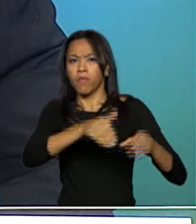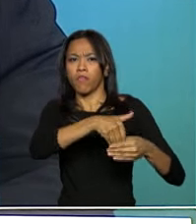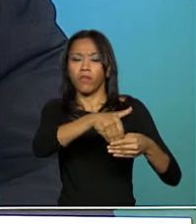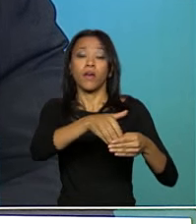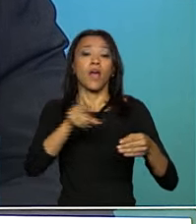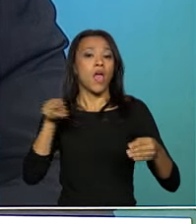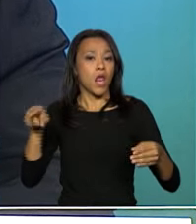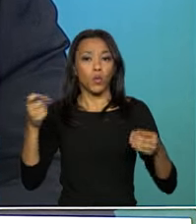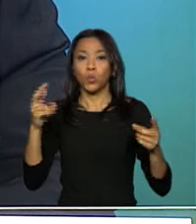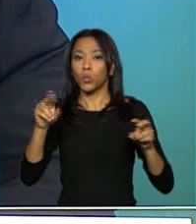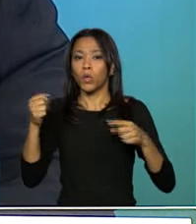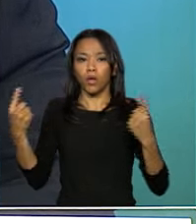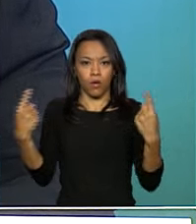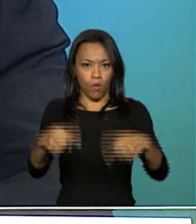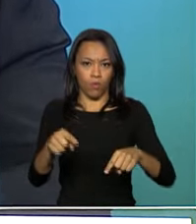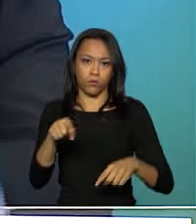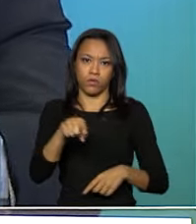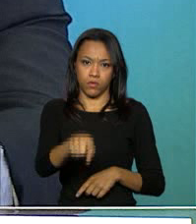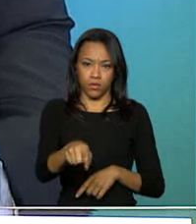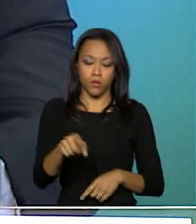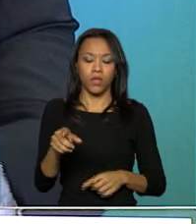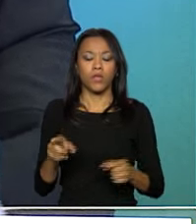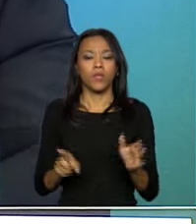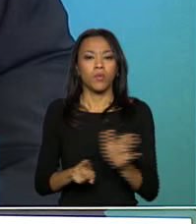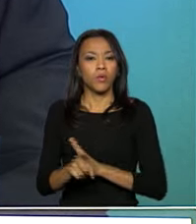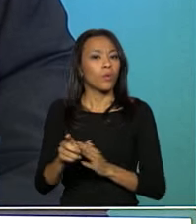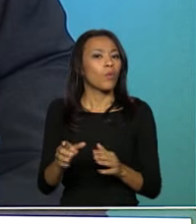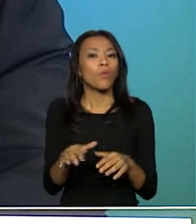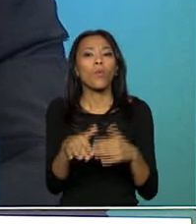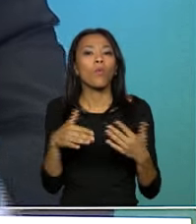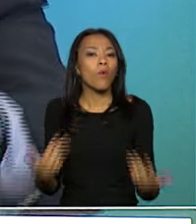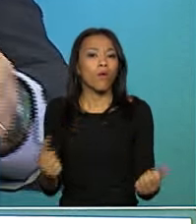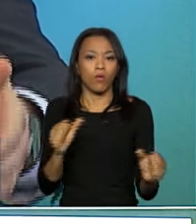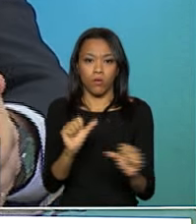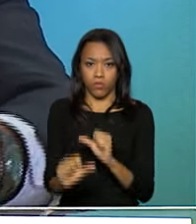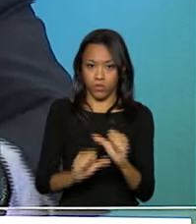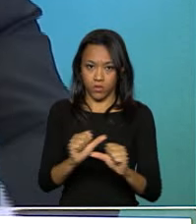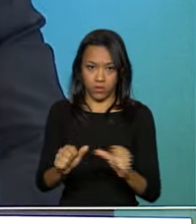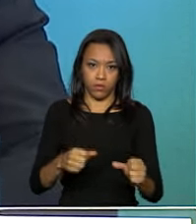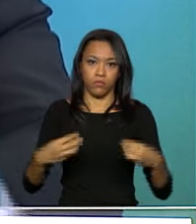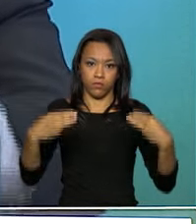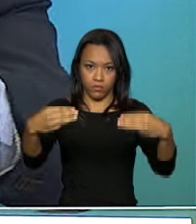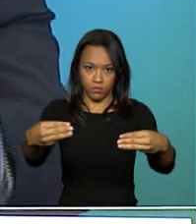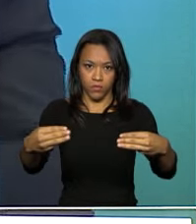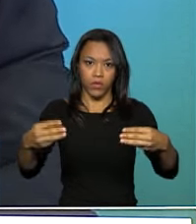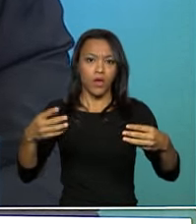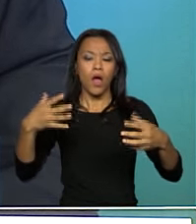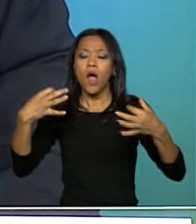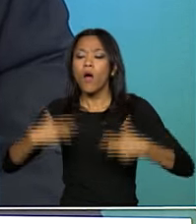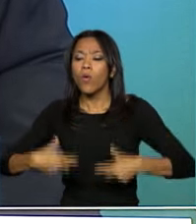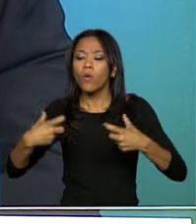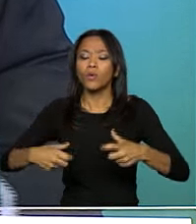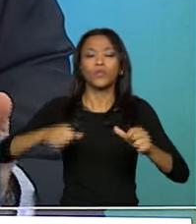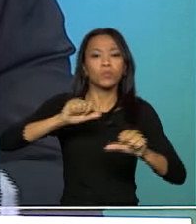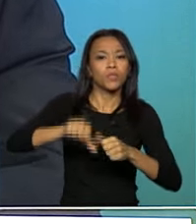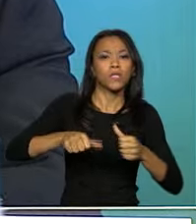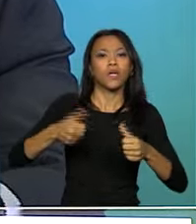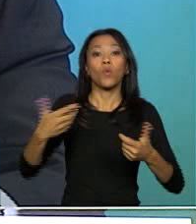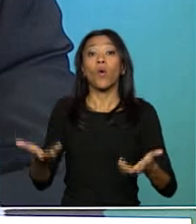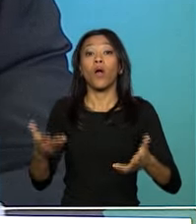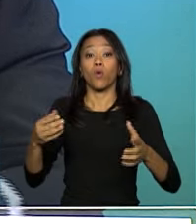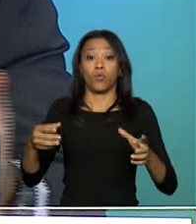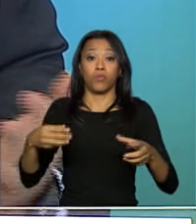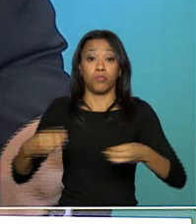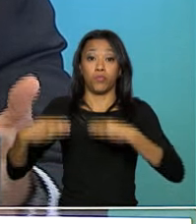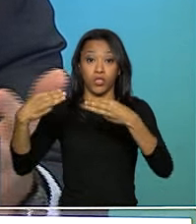sempre apontou e até em debate seu pronunciamentos Di é qual a reforma administrativa qual deve ser a reestruturação que Ministérios podem ser